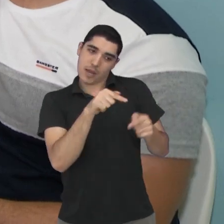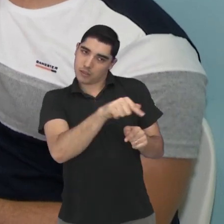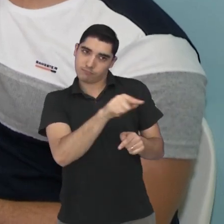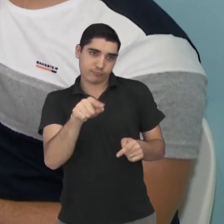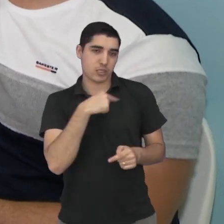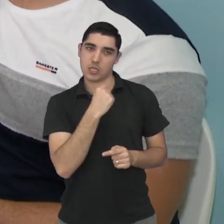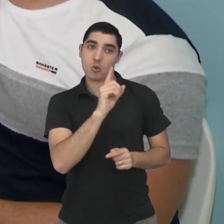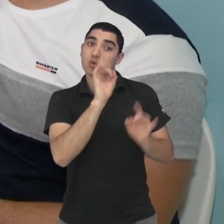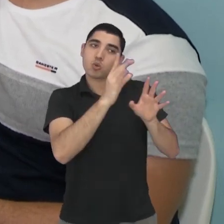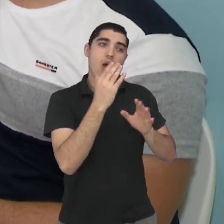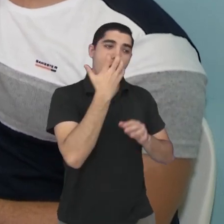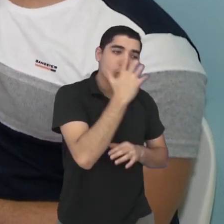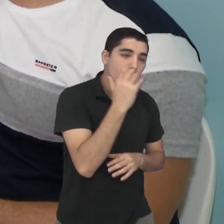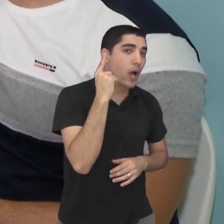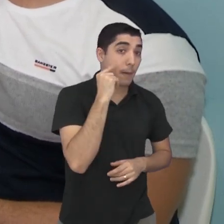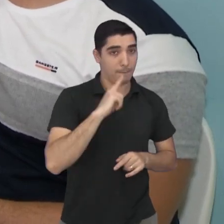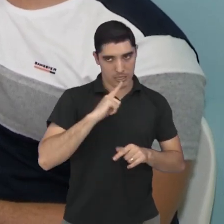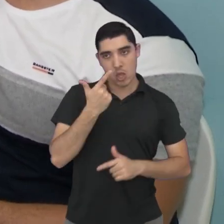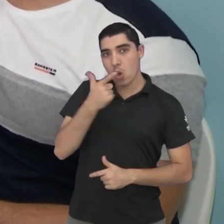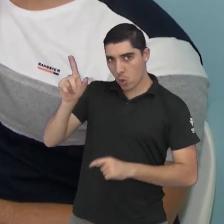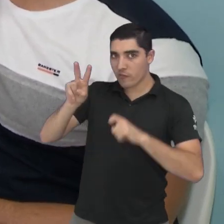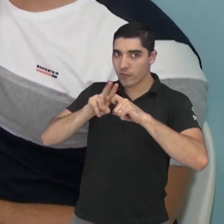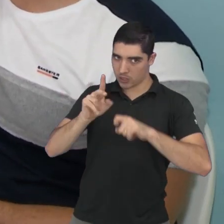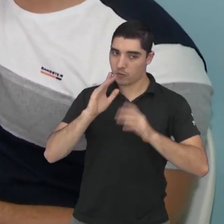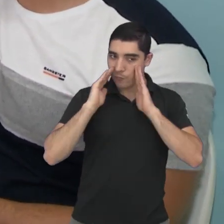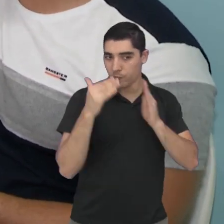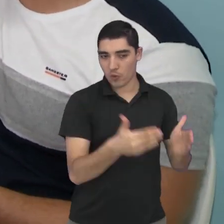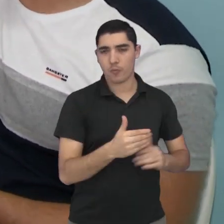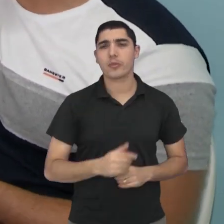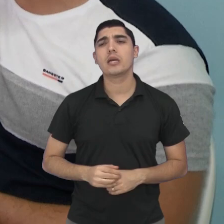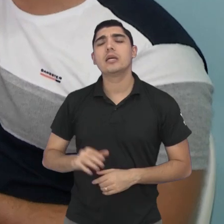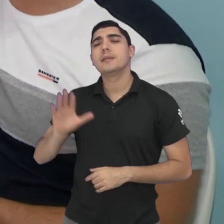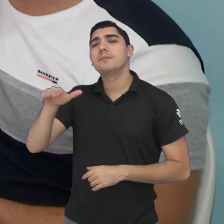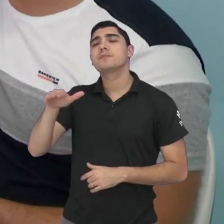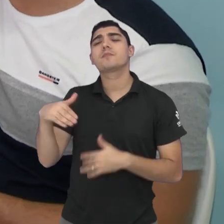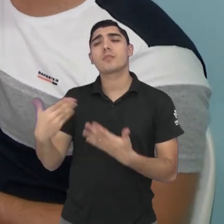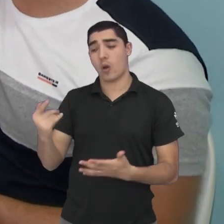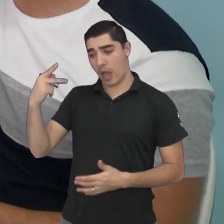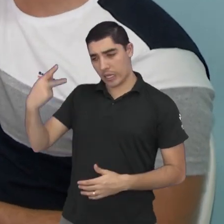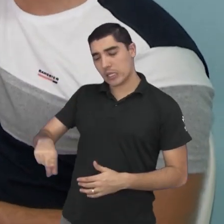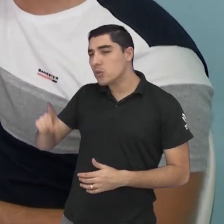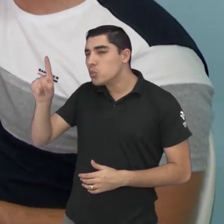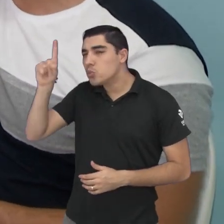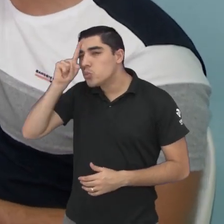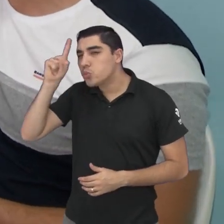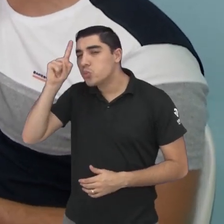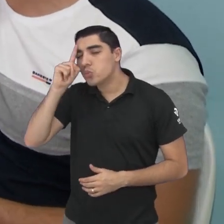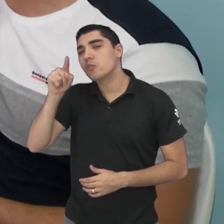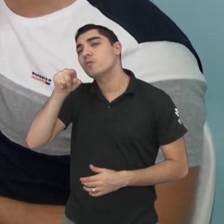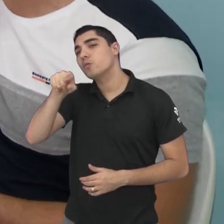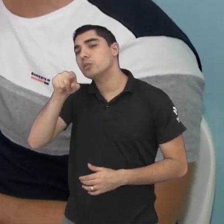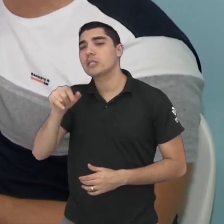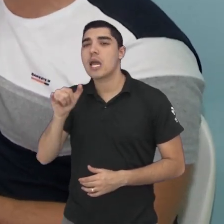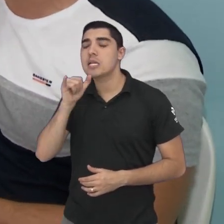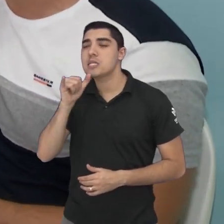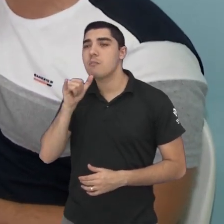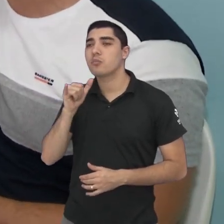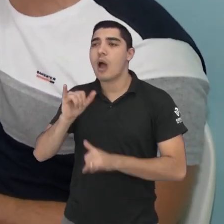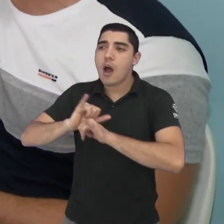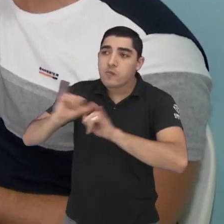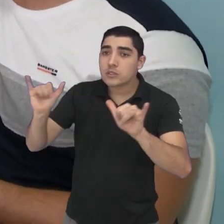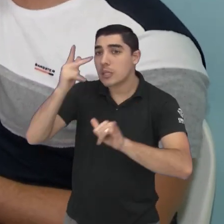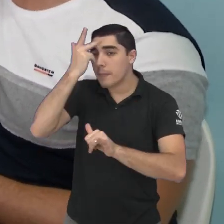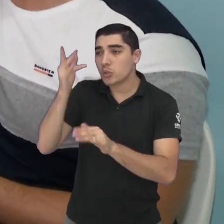que atuam especificamente nessa área também. Falando do dia a dia na clínica, o que é o mais recomendado? É uma vez ao ano, uma vez a